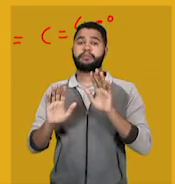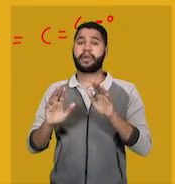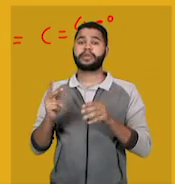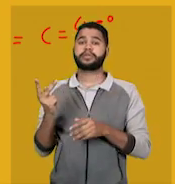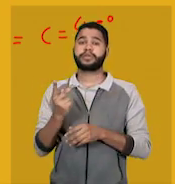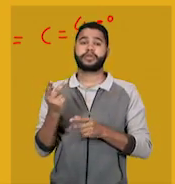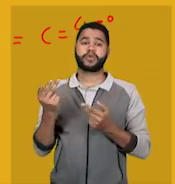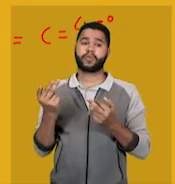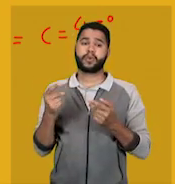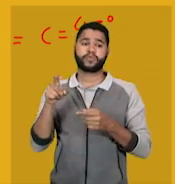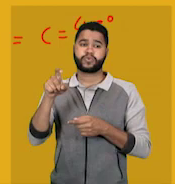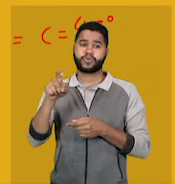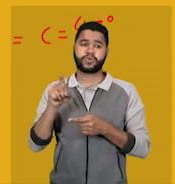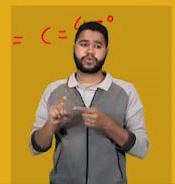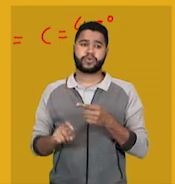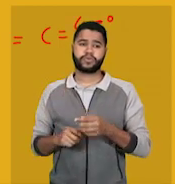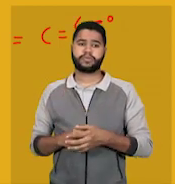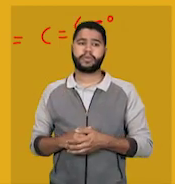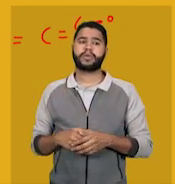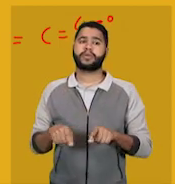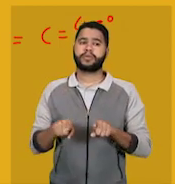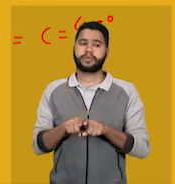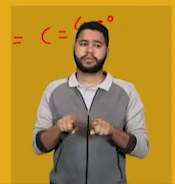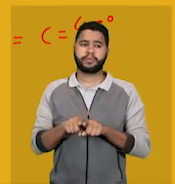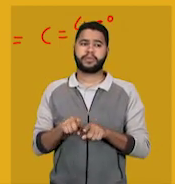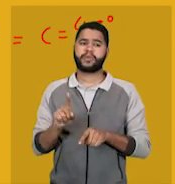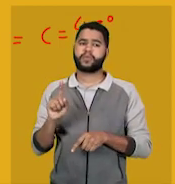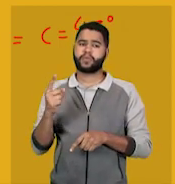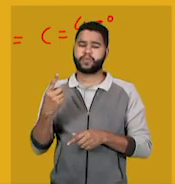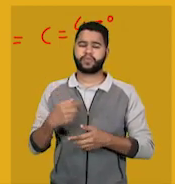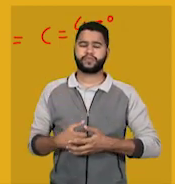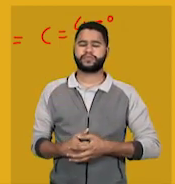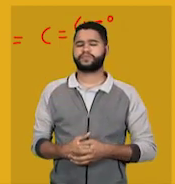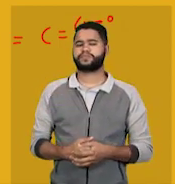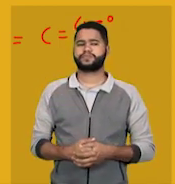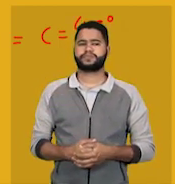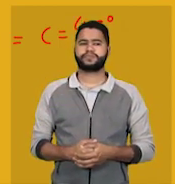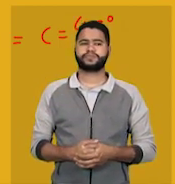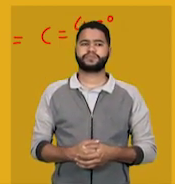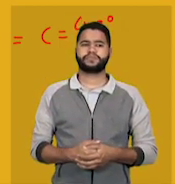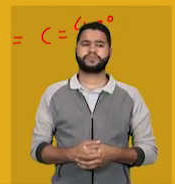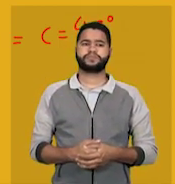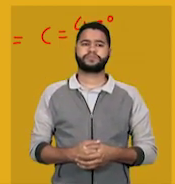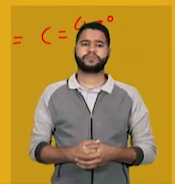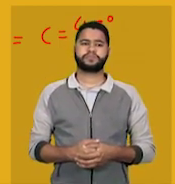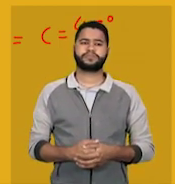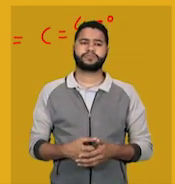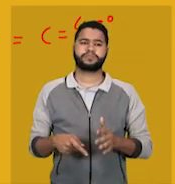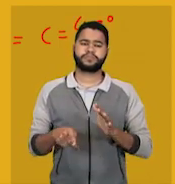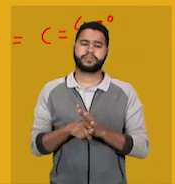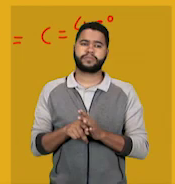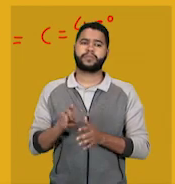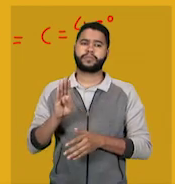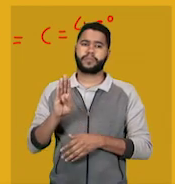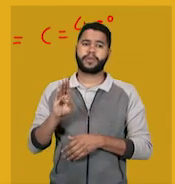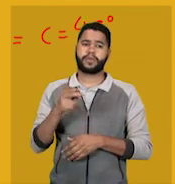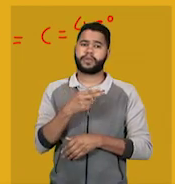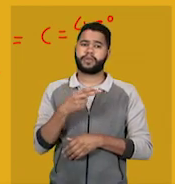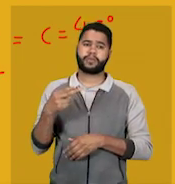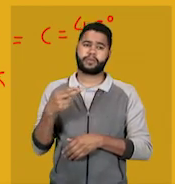vai ser x sobre x também, que também vai ser igual a 1, e também o ângulo B, então, vai ser igual